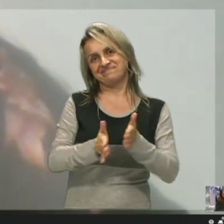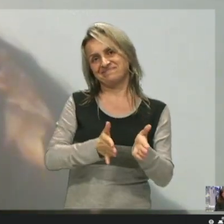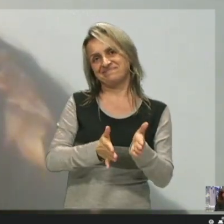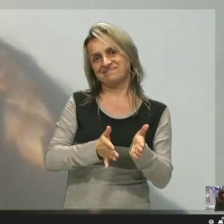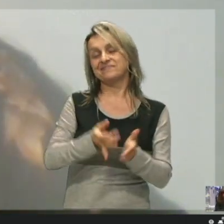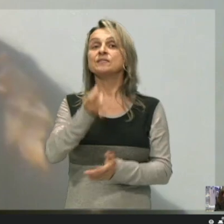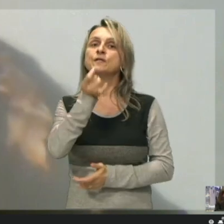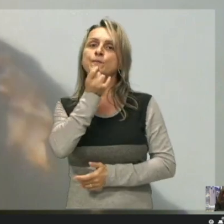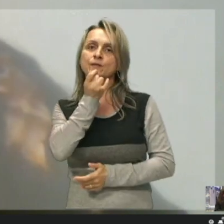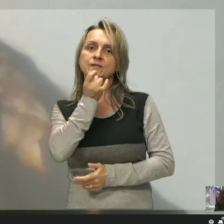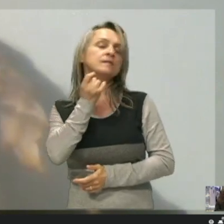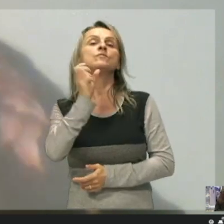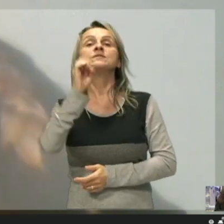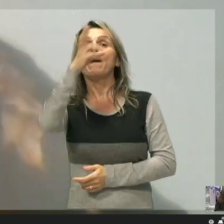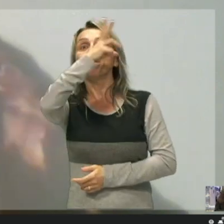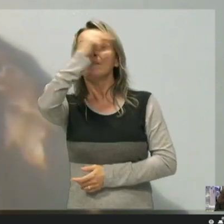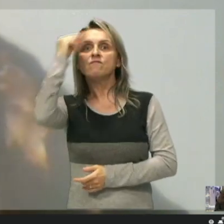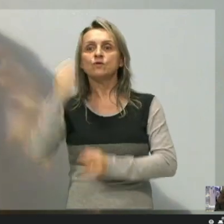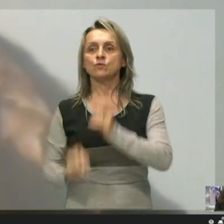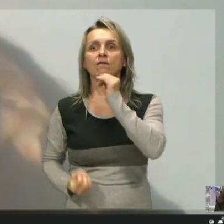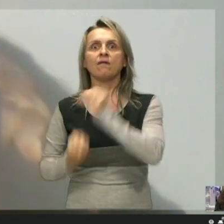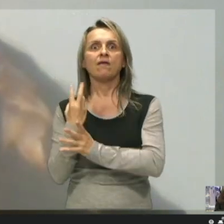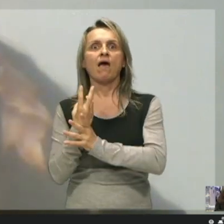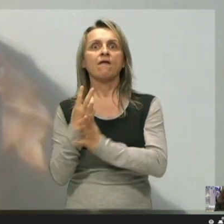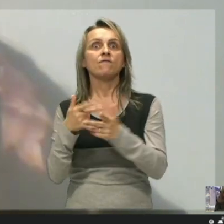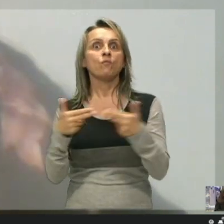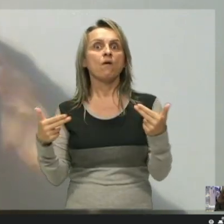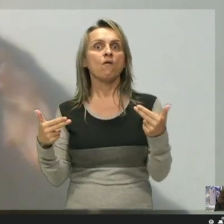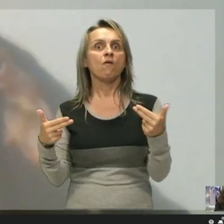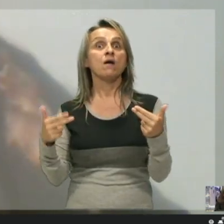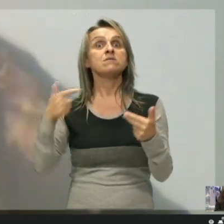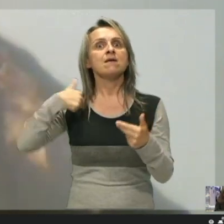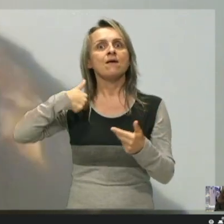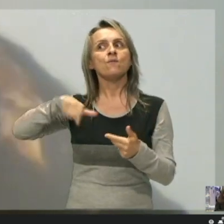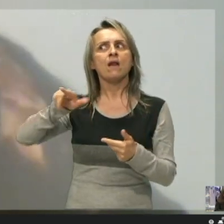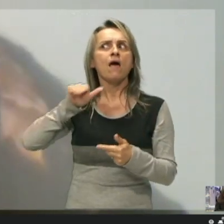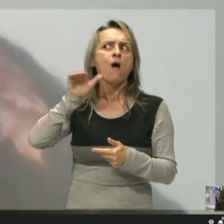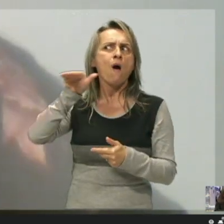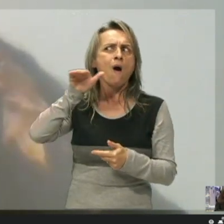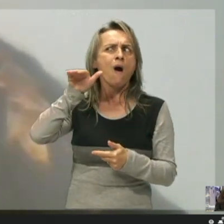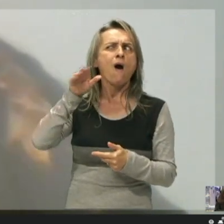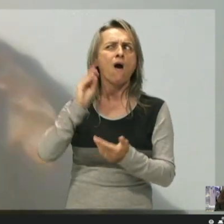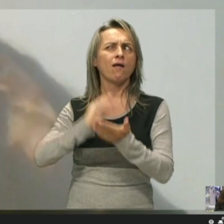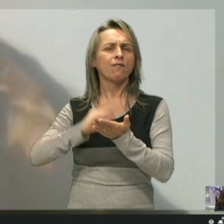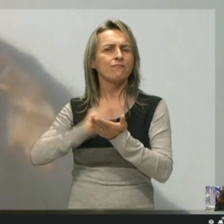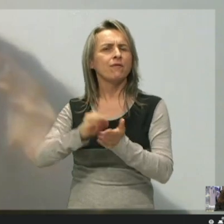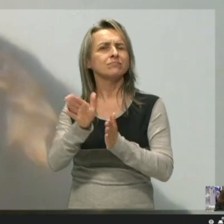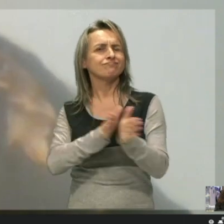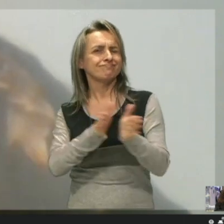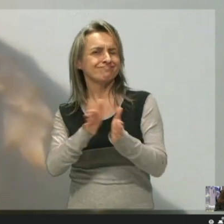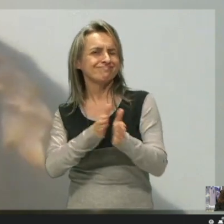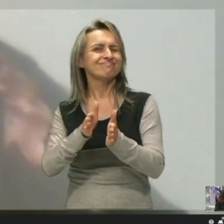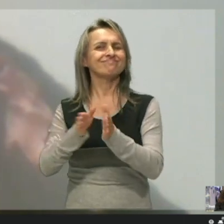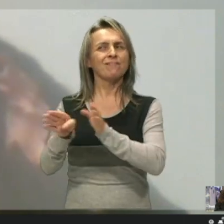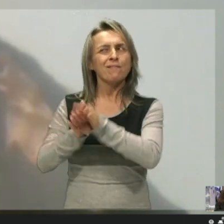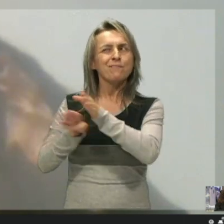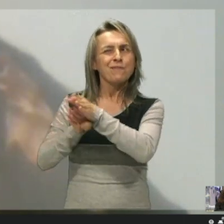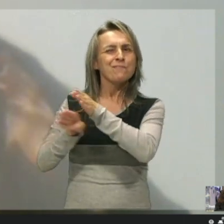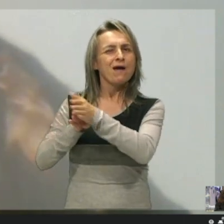prefeitura lançava algo, a gente meio que cutucava, olha, esse convite não está acessível, enfim. E a Secretaria